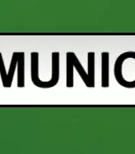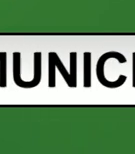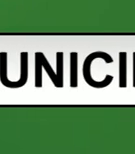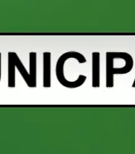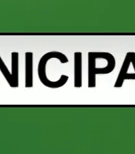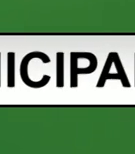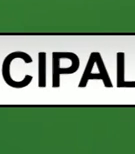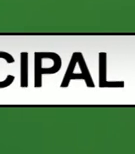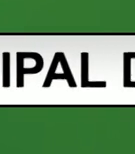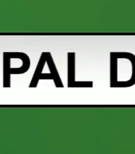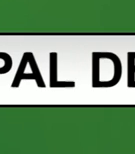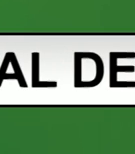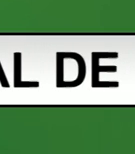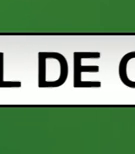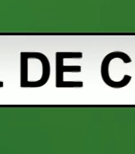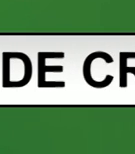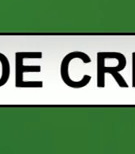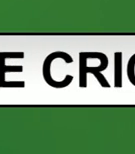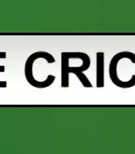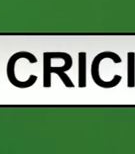Oi, oi, um, dois.